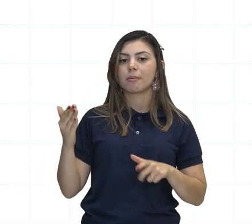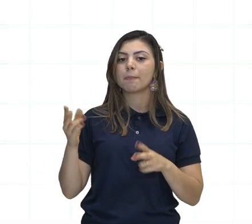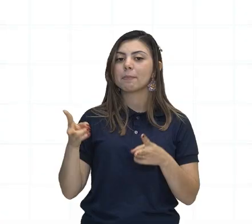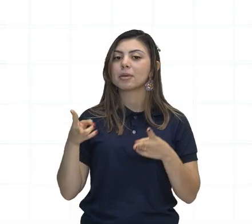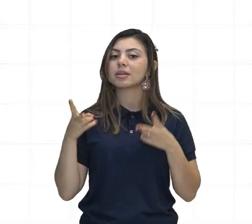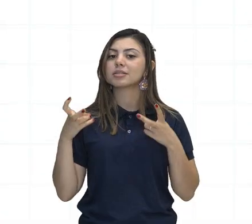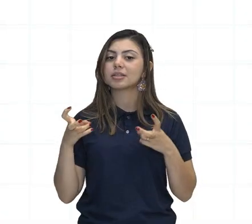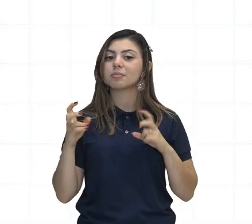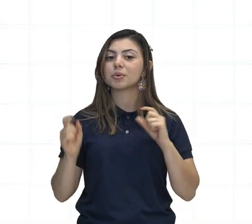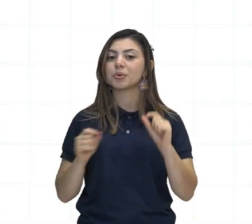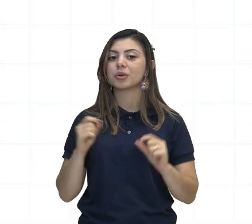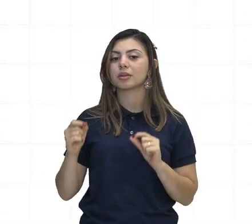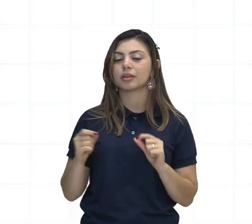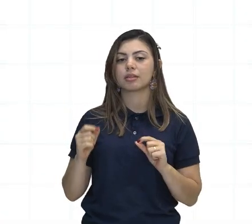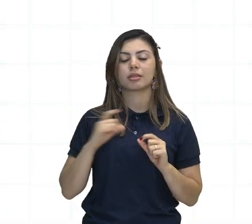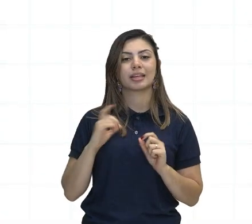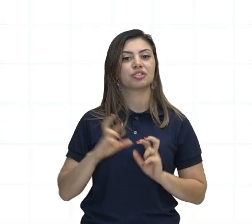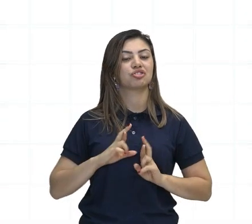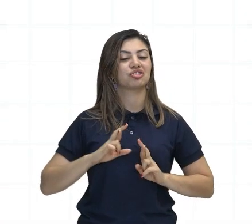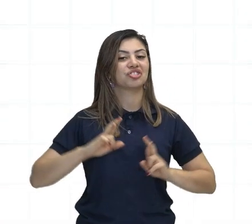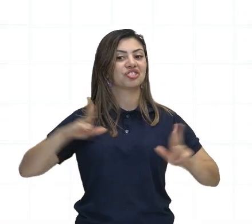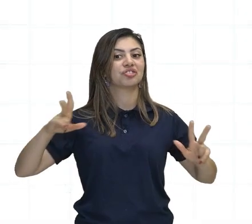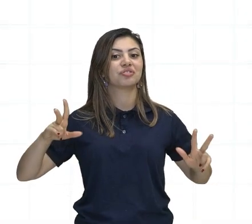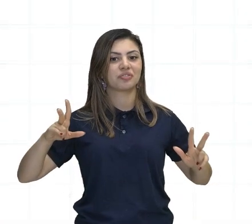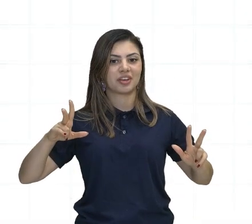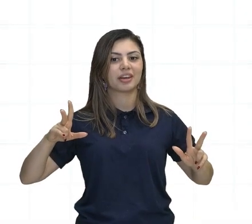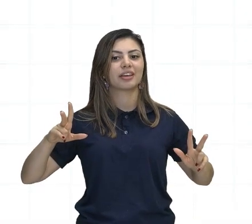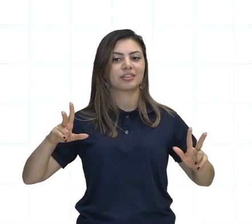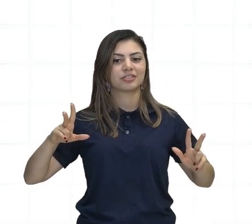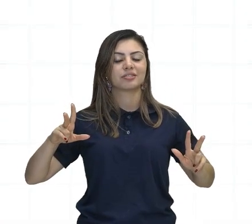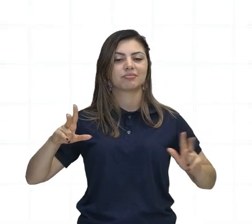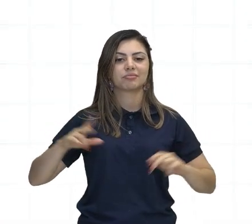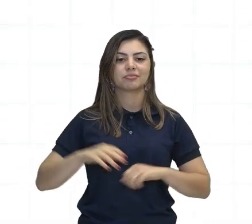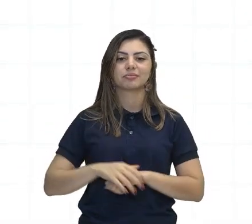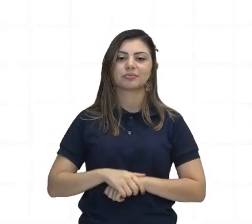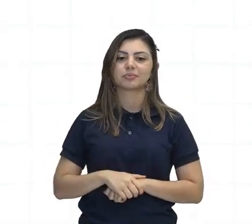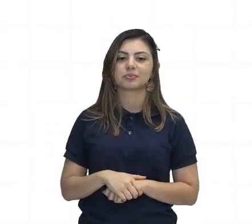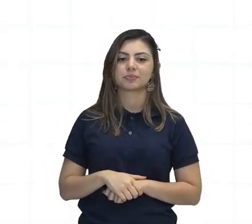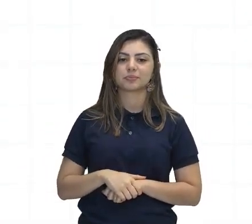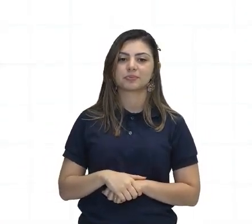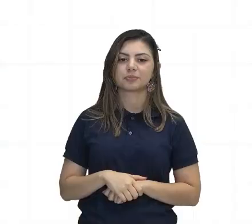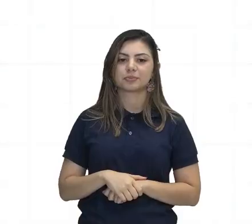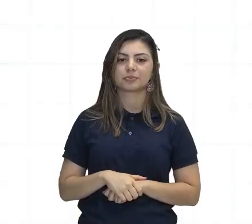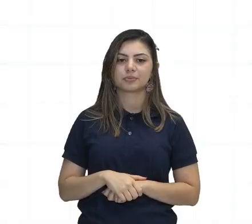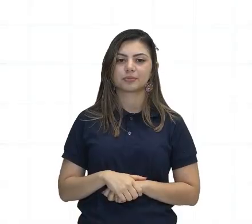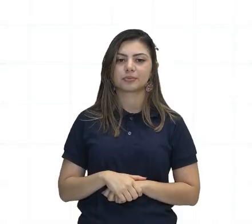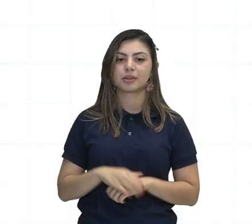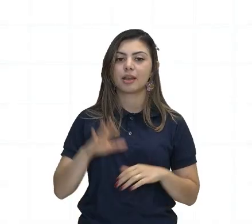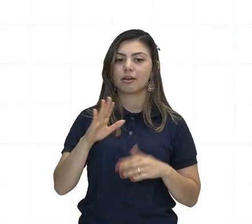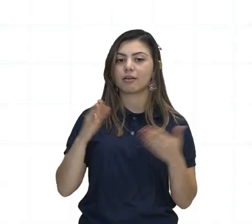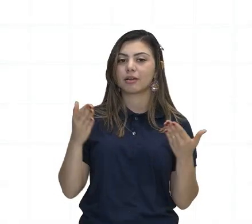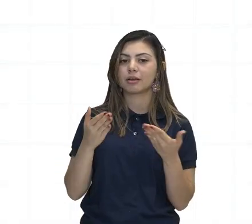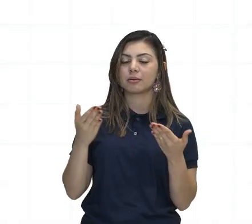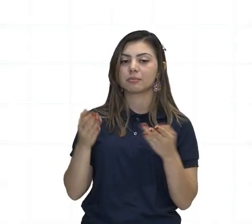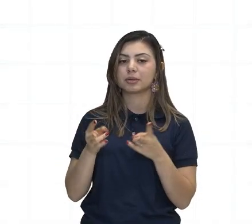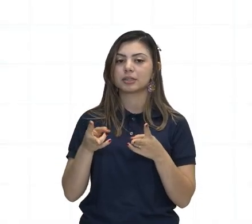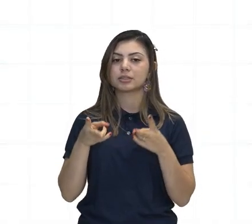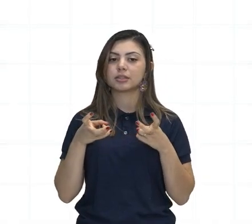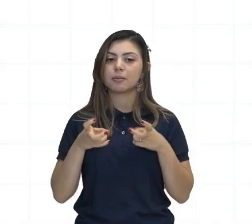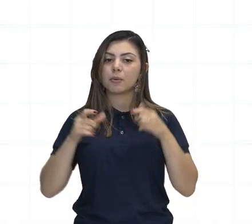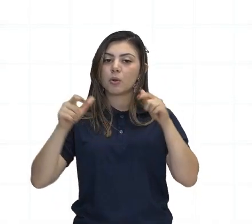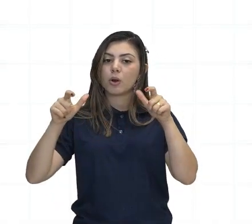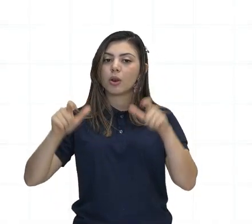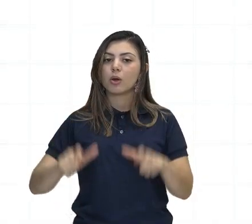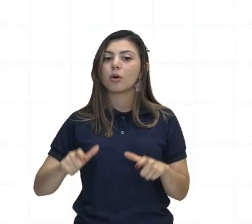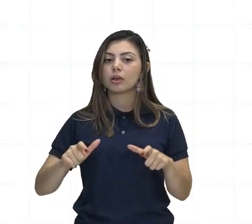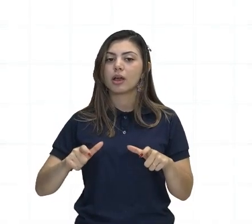gente verifica que é um outro cenário completamente diferente. Então, olha só, temos aí uma localização onde ela